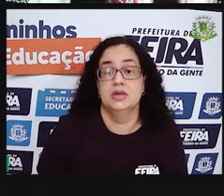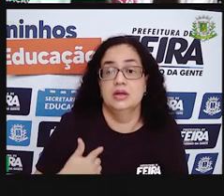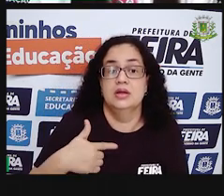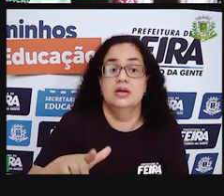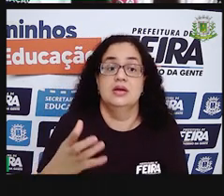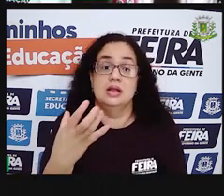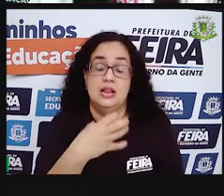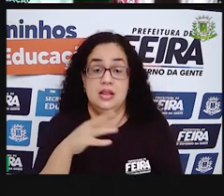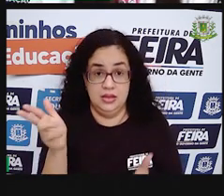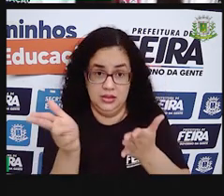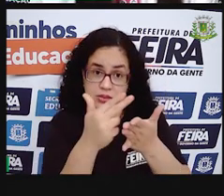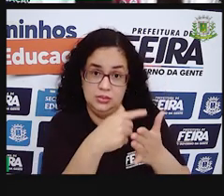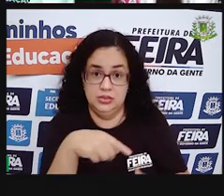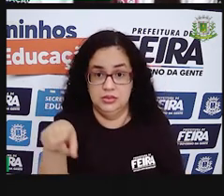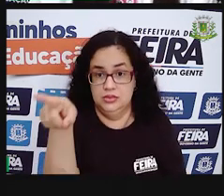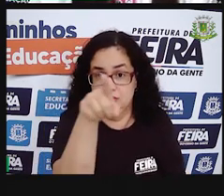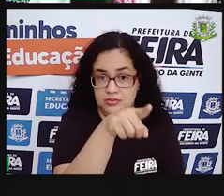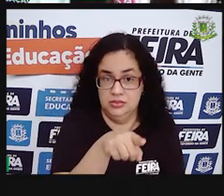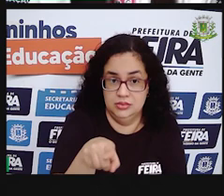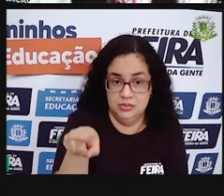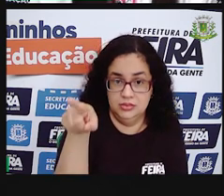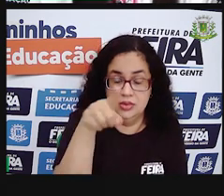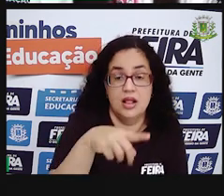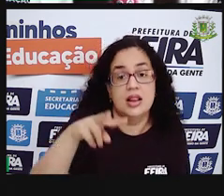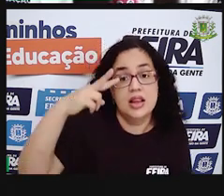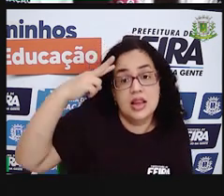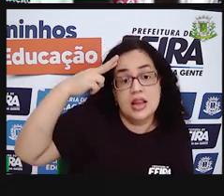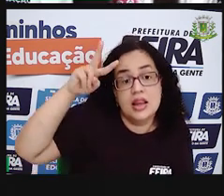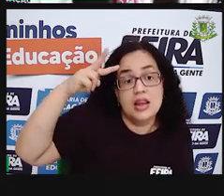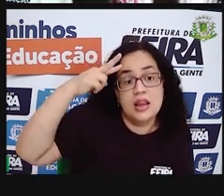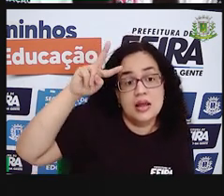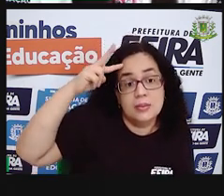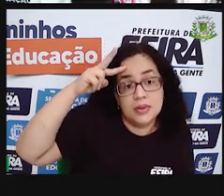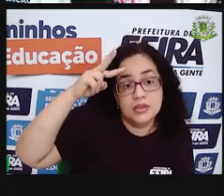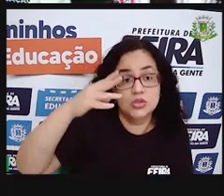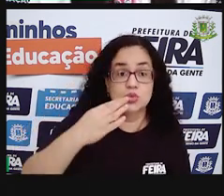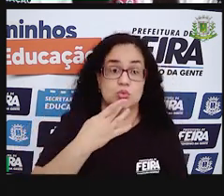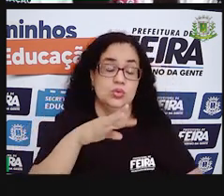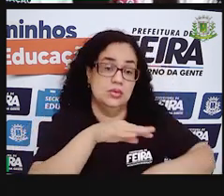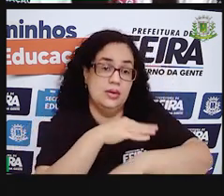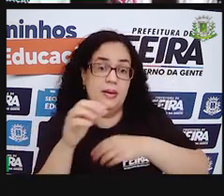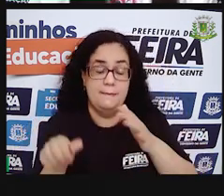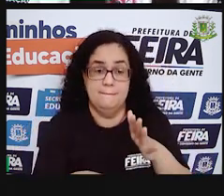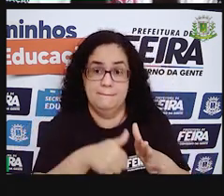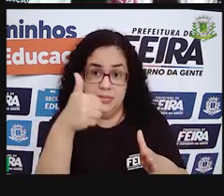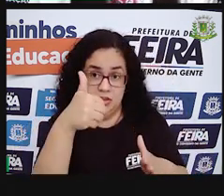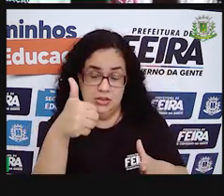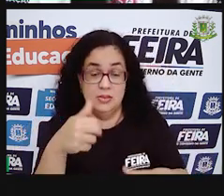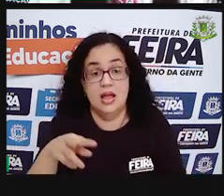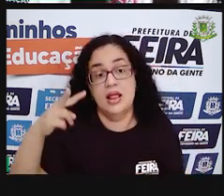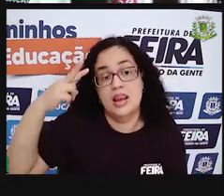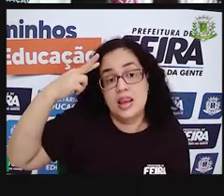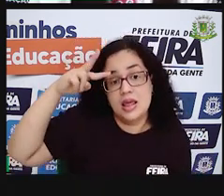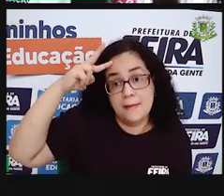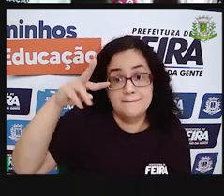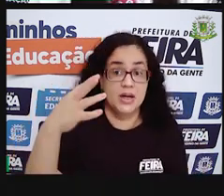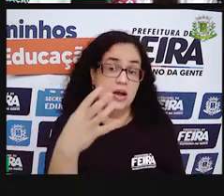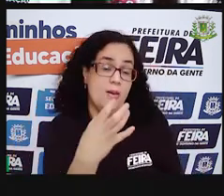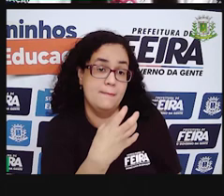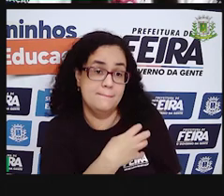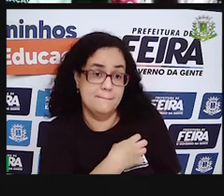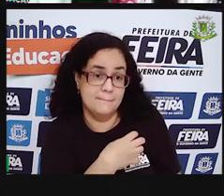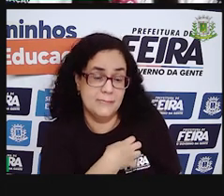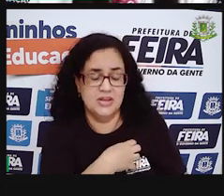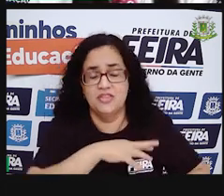Então, essa imagem a Pro coloca aí para a gente relembrar, né, as etnias principais, lembrando que a Bahia apresenta